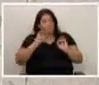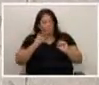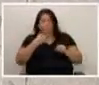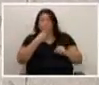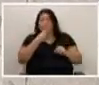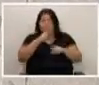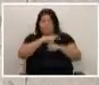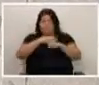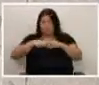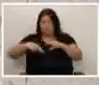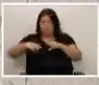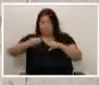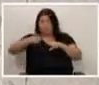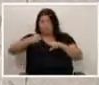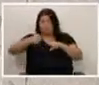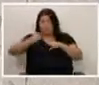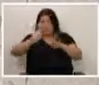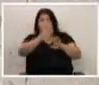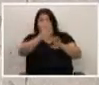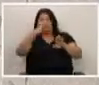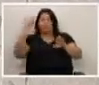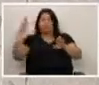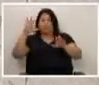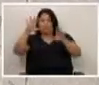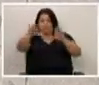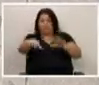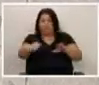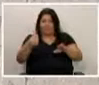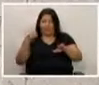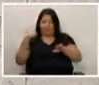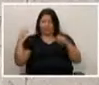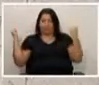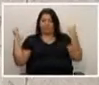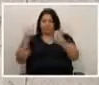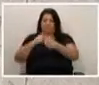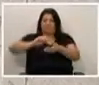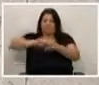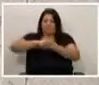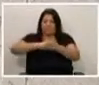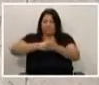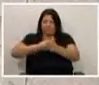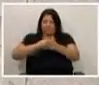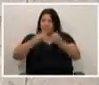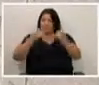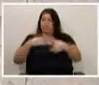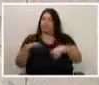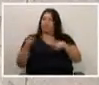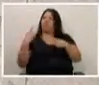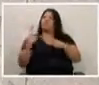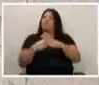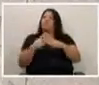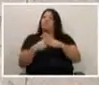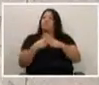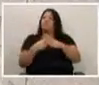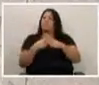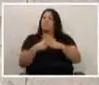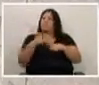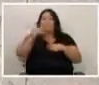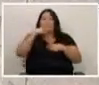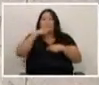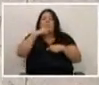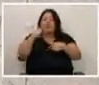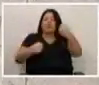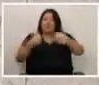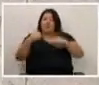mão, abriu a porta, pegou o material, fechou a porta, e a testemunha perguntou: por que o carro da sua mãe está